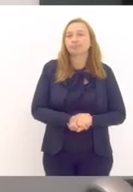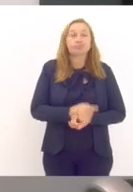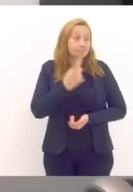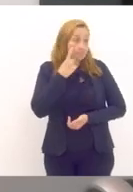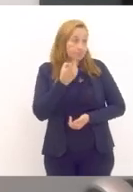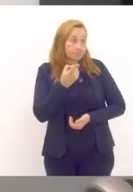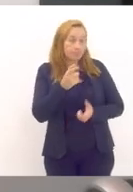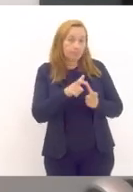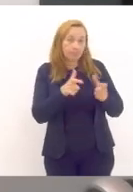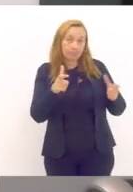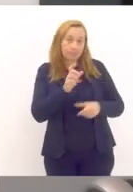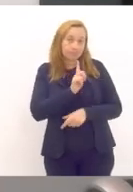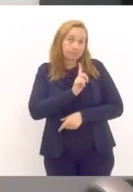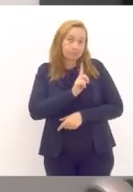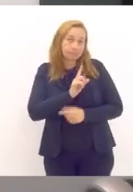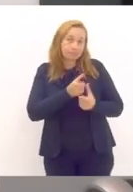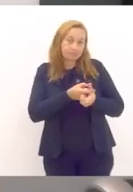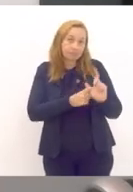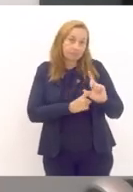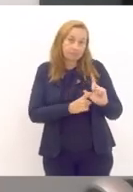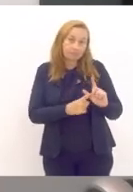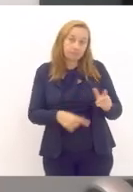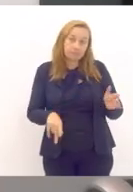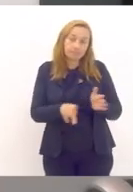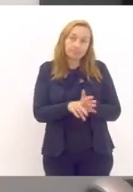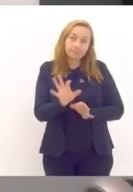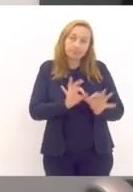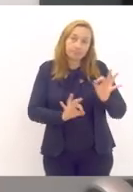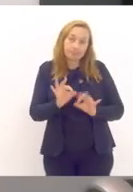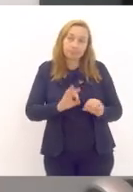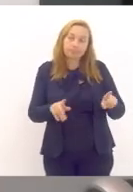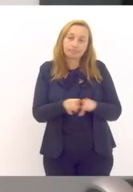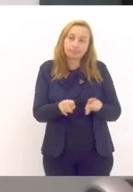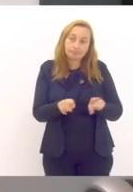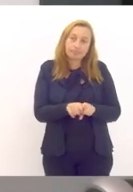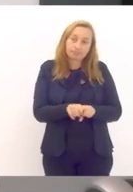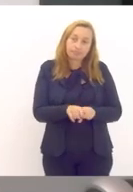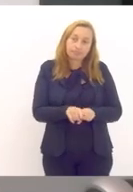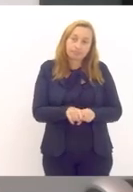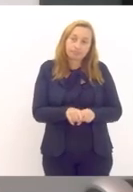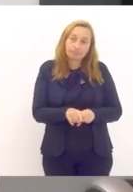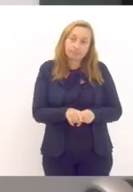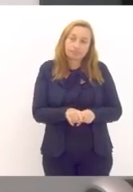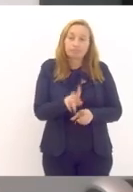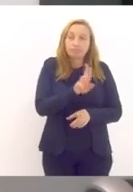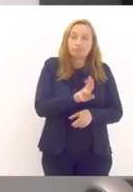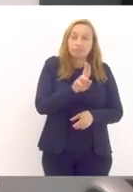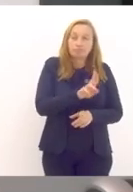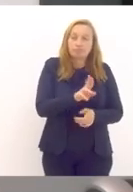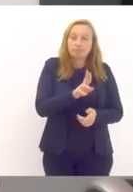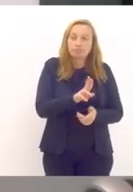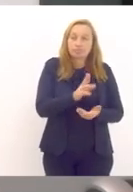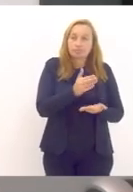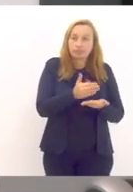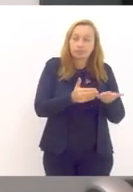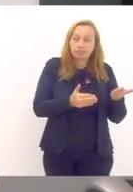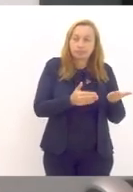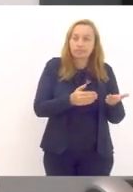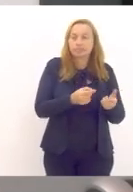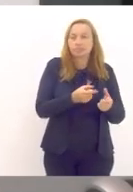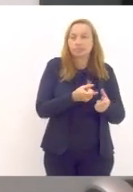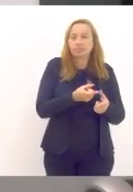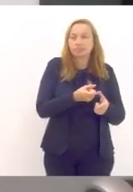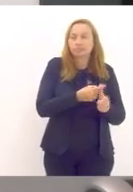ver o tamanho da dívida ativa, que inclusive faz parte do plano também, do regime, utilizar parte da dívida ativa para pagar a dívida